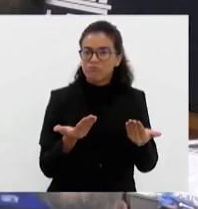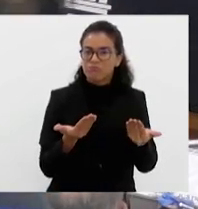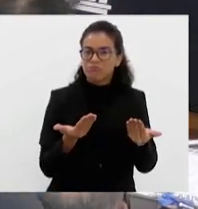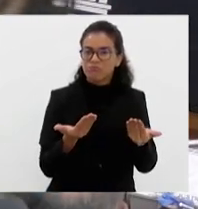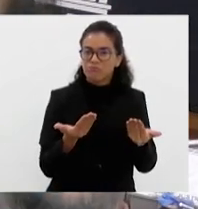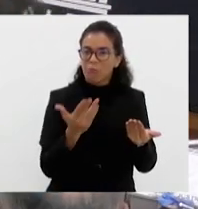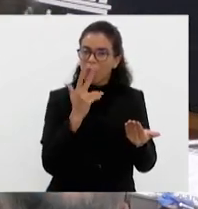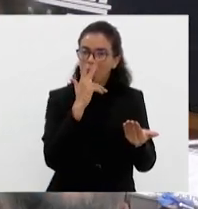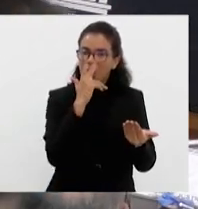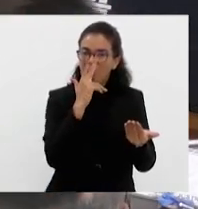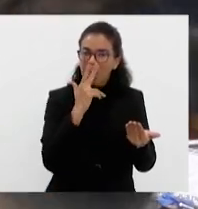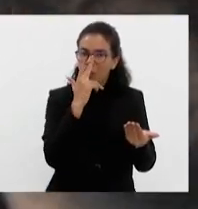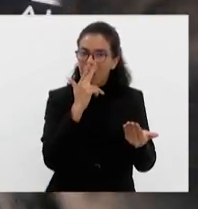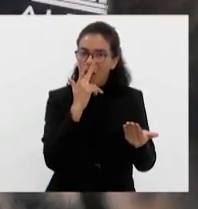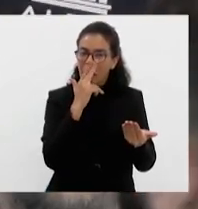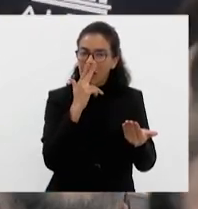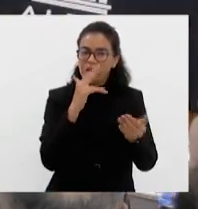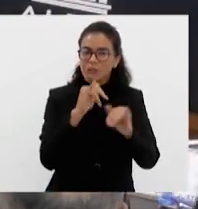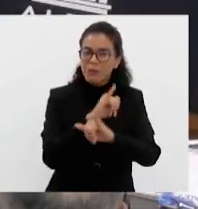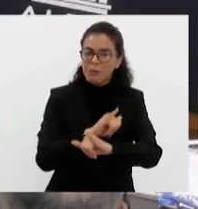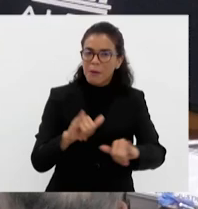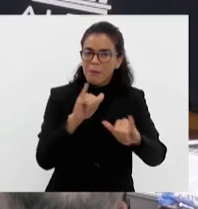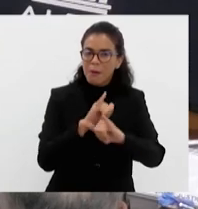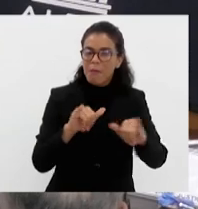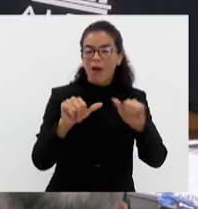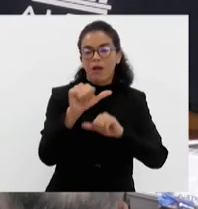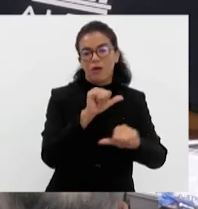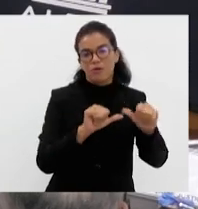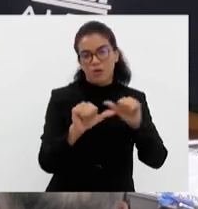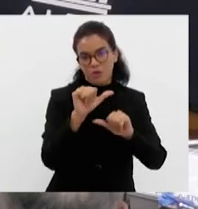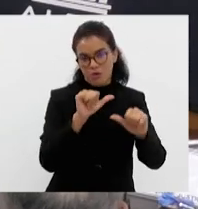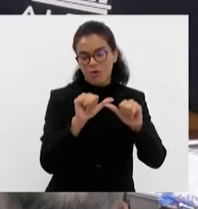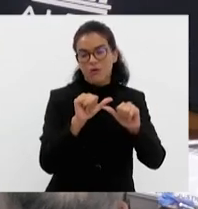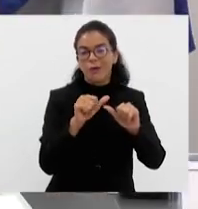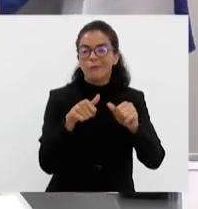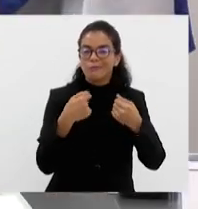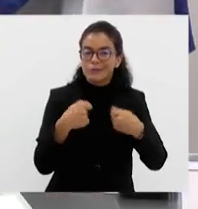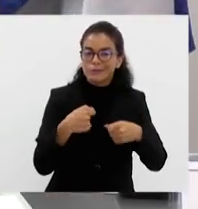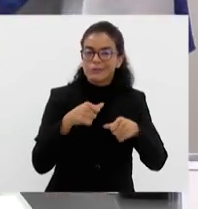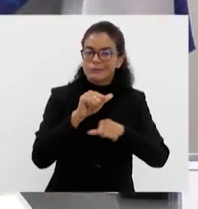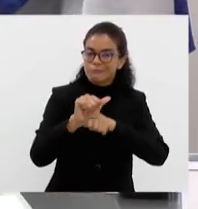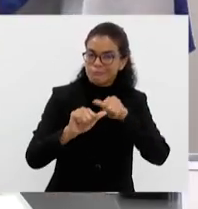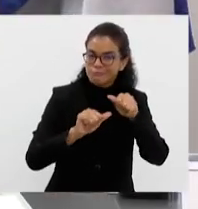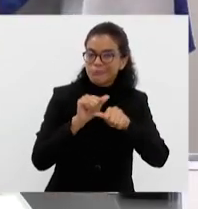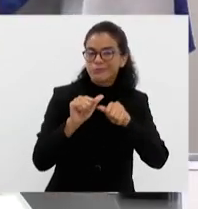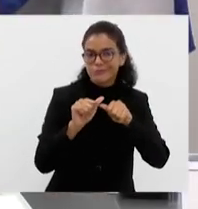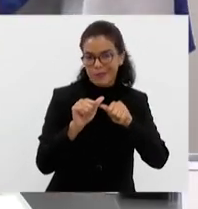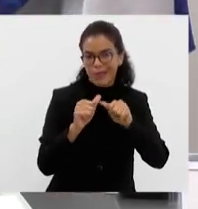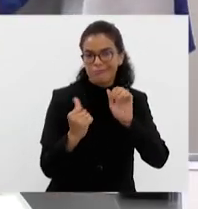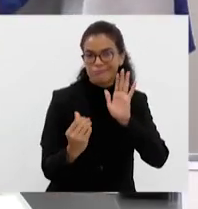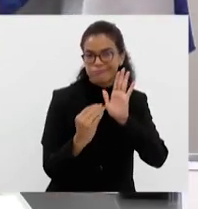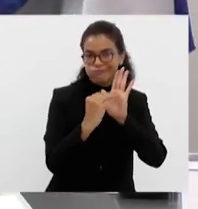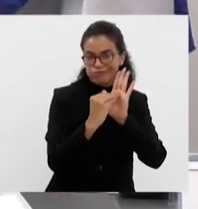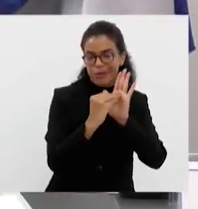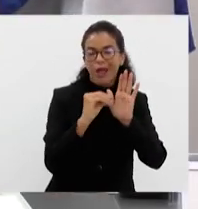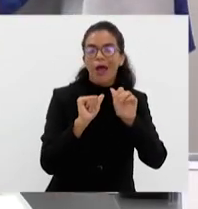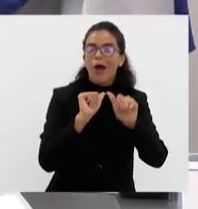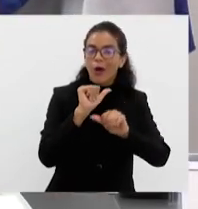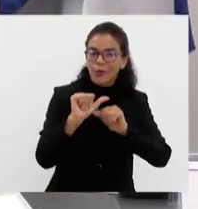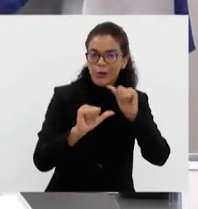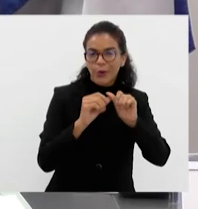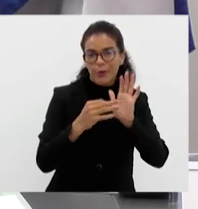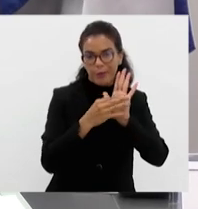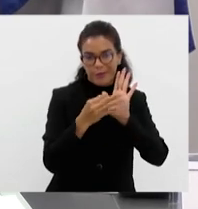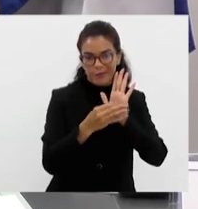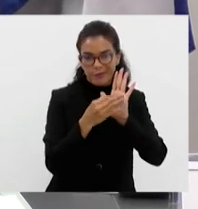É, parece que pelas campanhas e tal, ele alterou. Então, fazer uma correção aqui. O deputado Filipinho Raves alterou o parecer